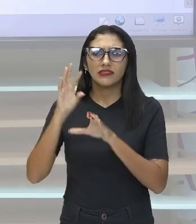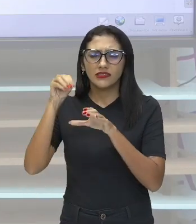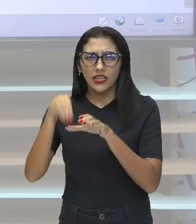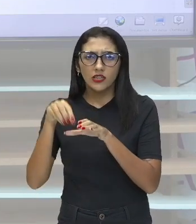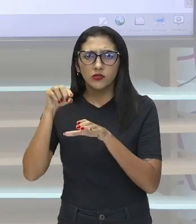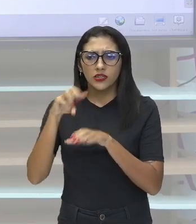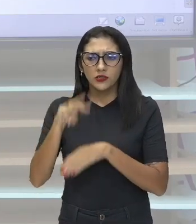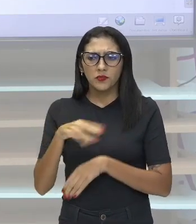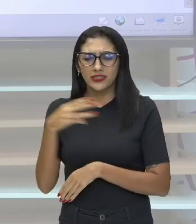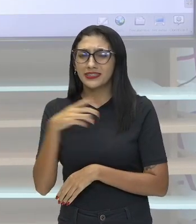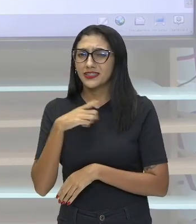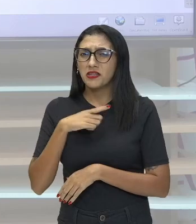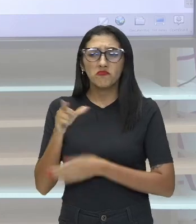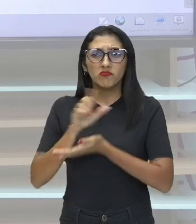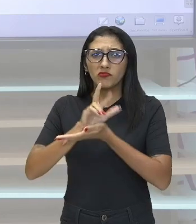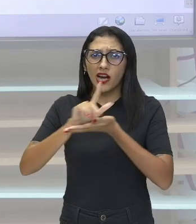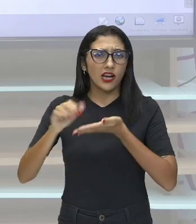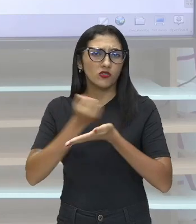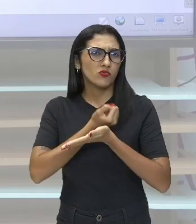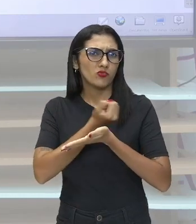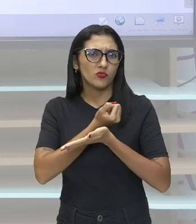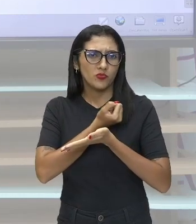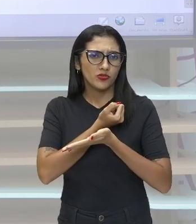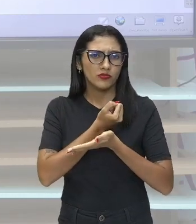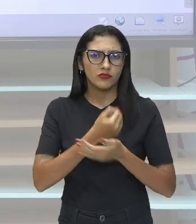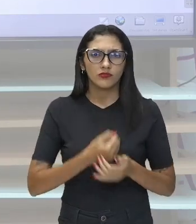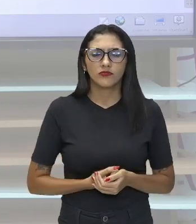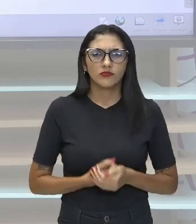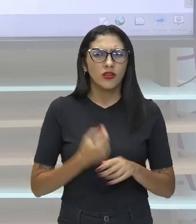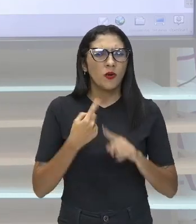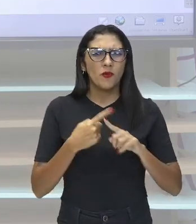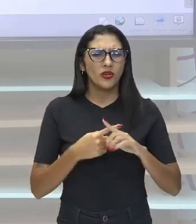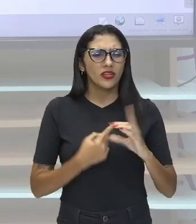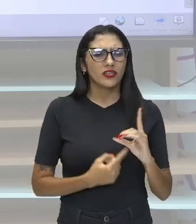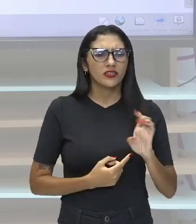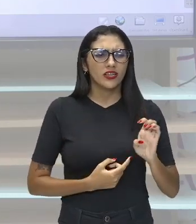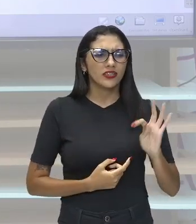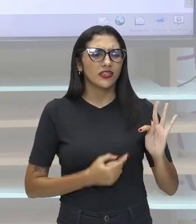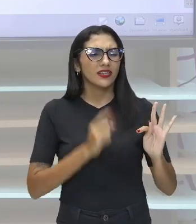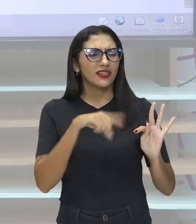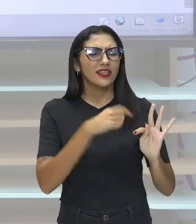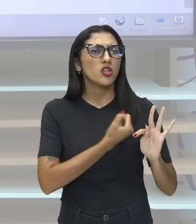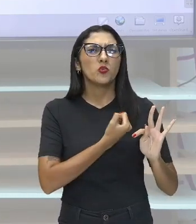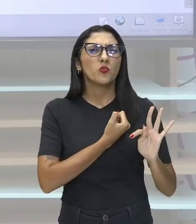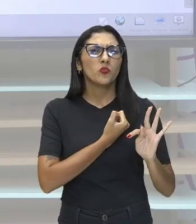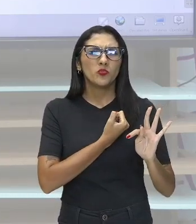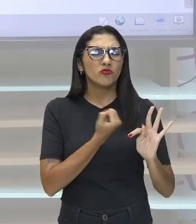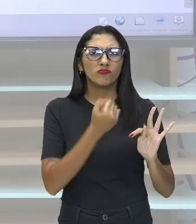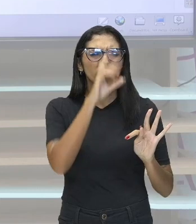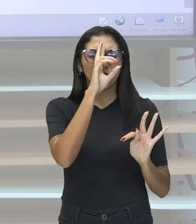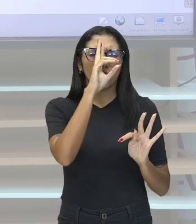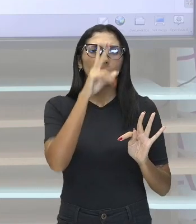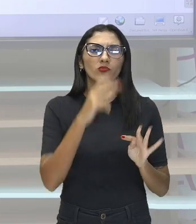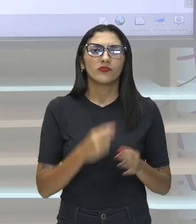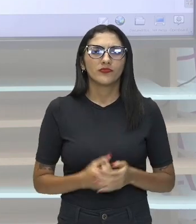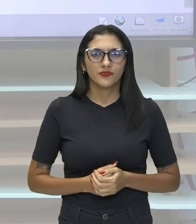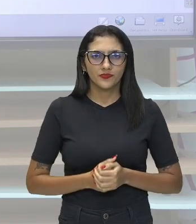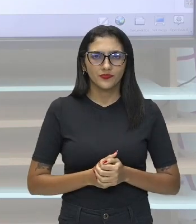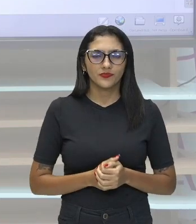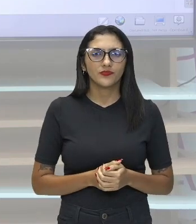ali vários números. Por que o determinante, então, é um número? Ora, porque a